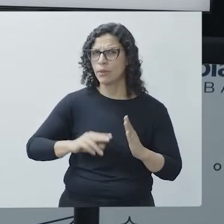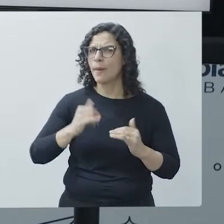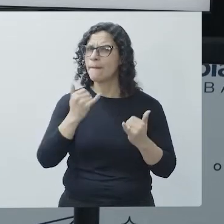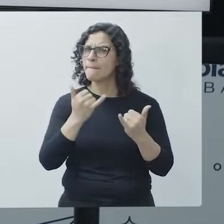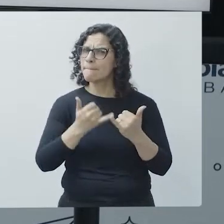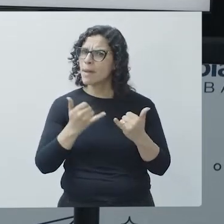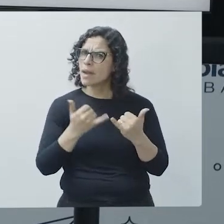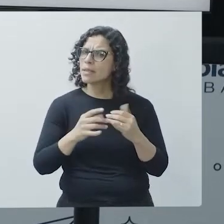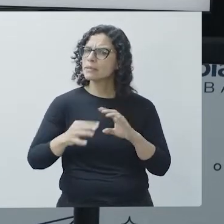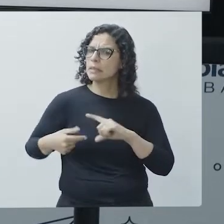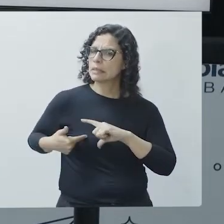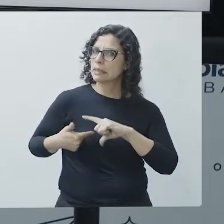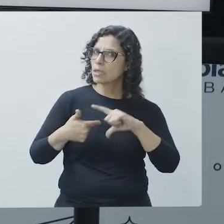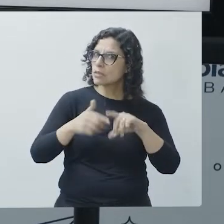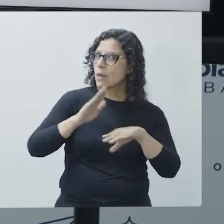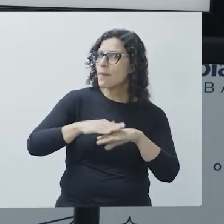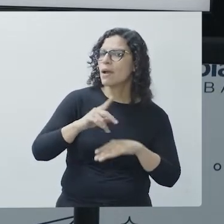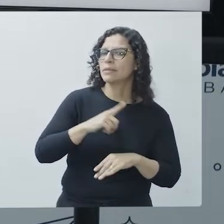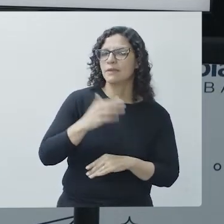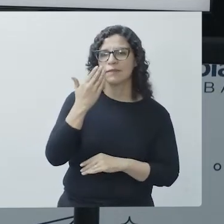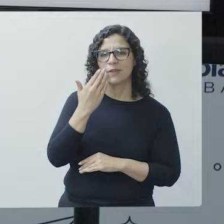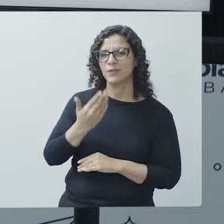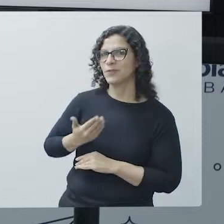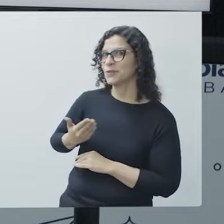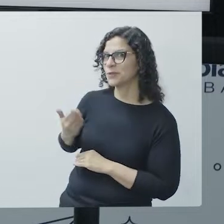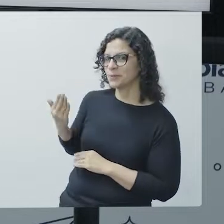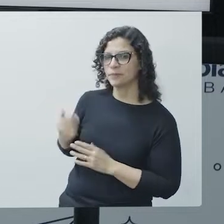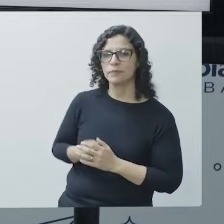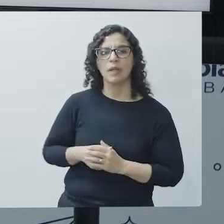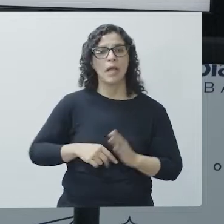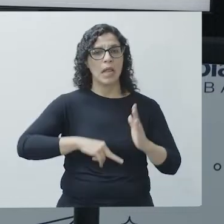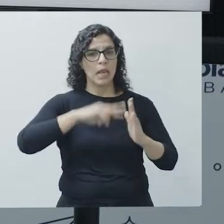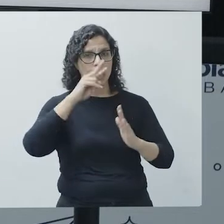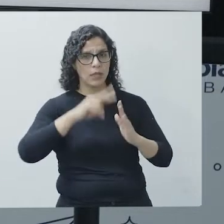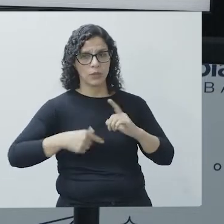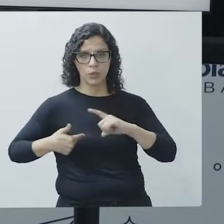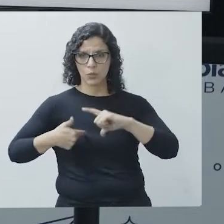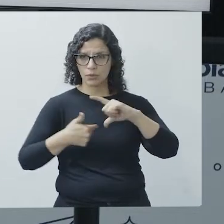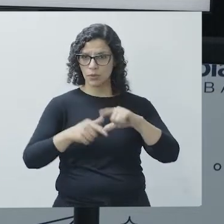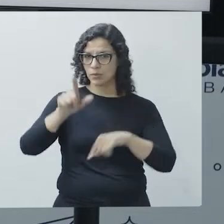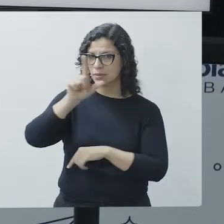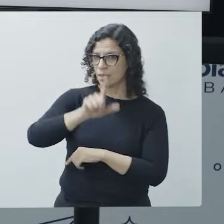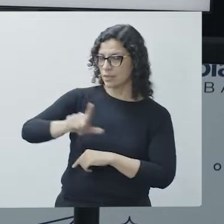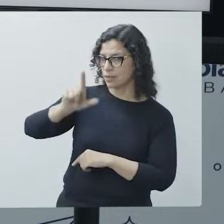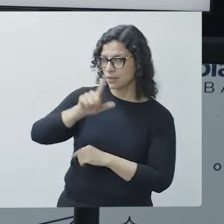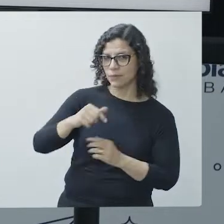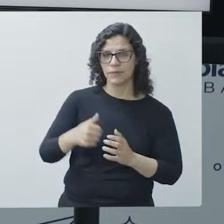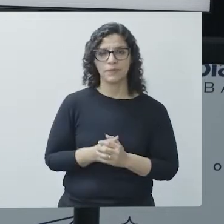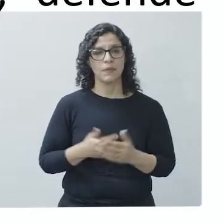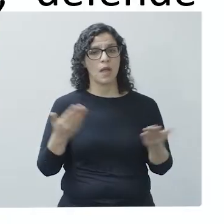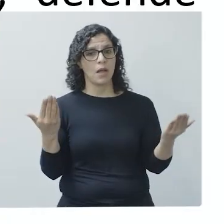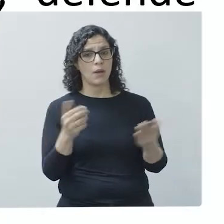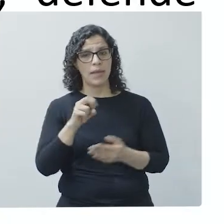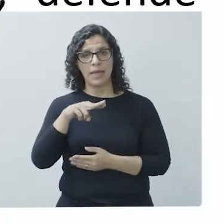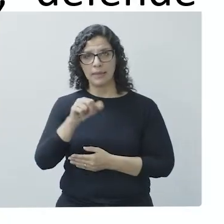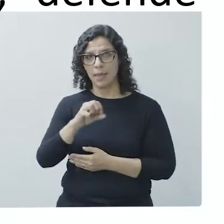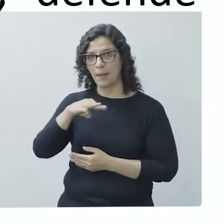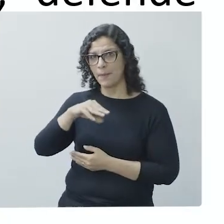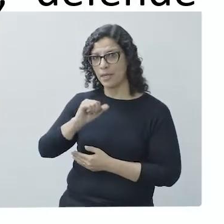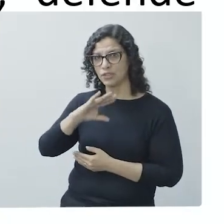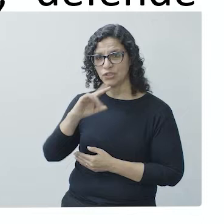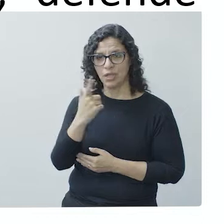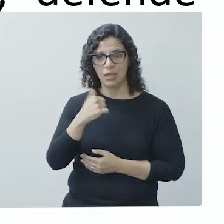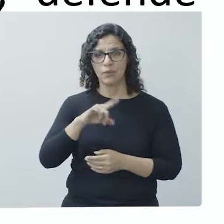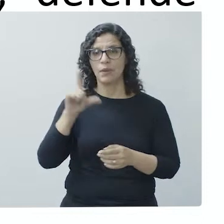mais clássica. Olha só o que eu trouxe para vocês. Leitura dos clássicos literários. Ana Maria